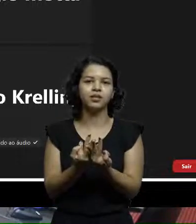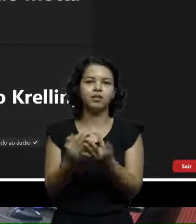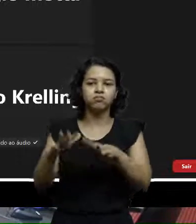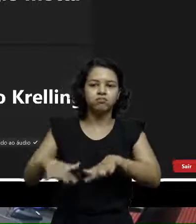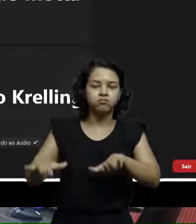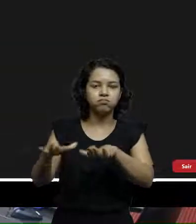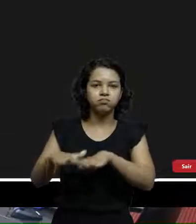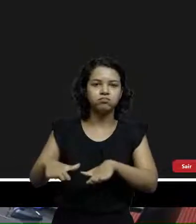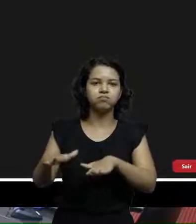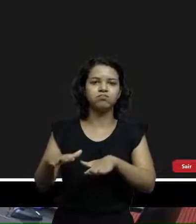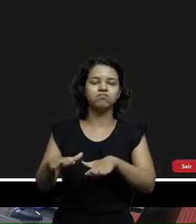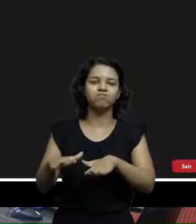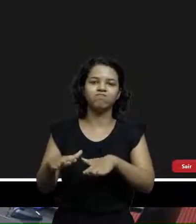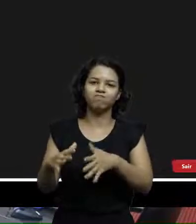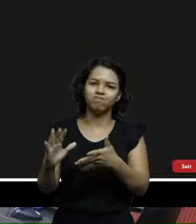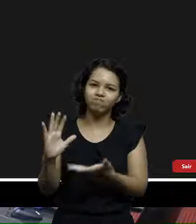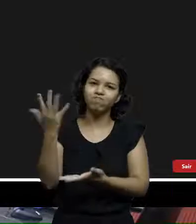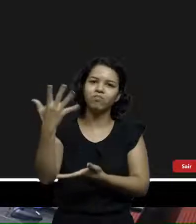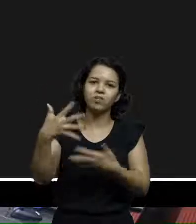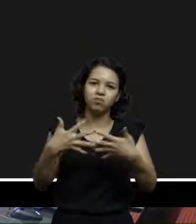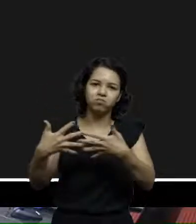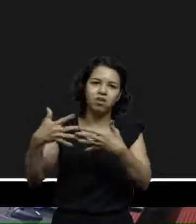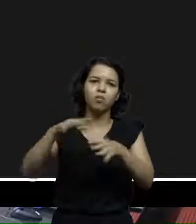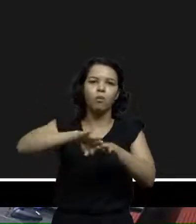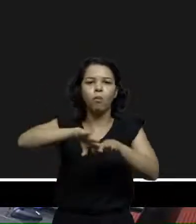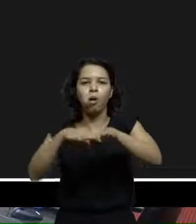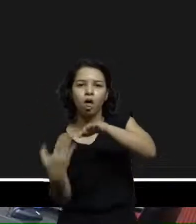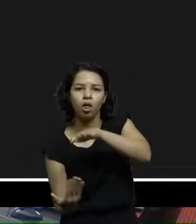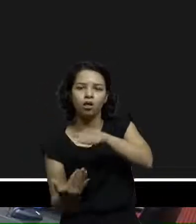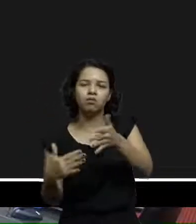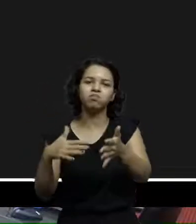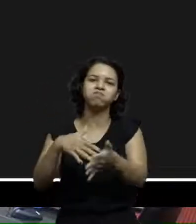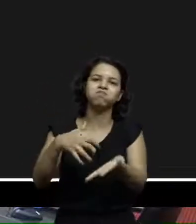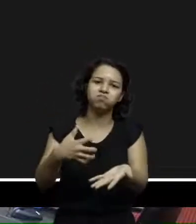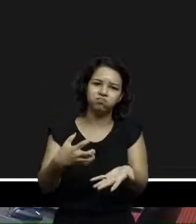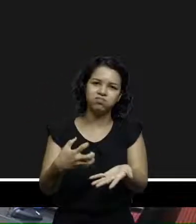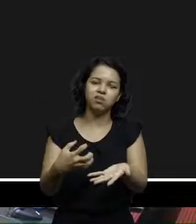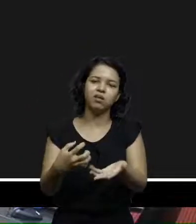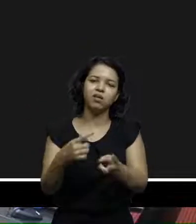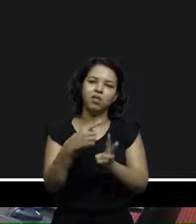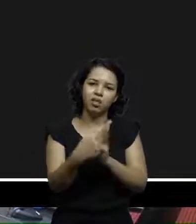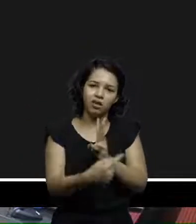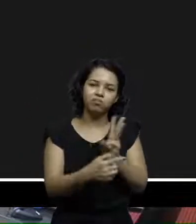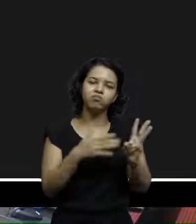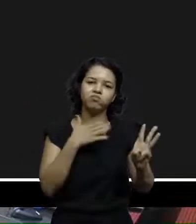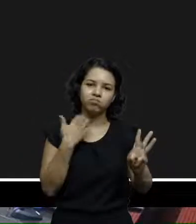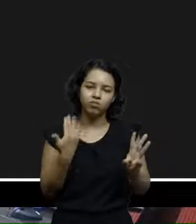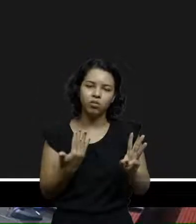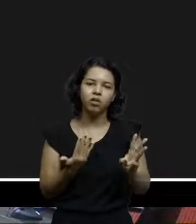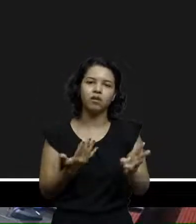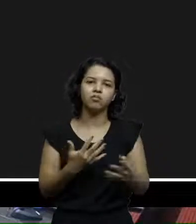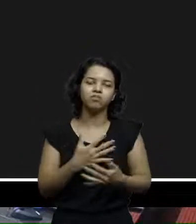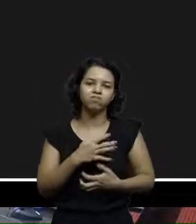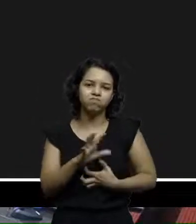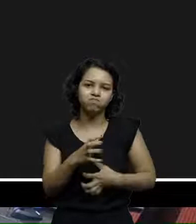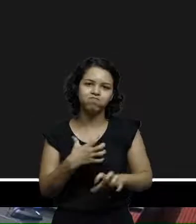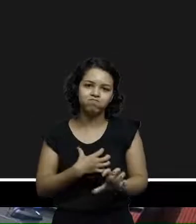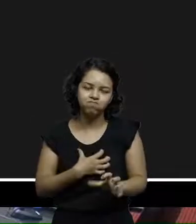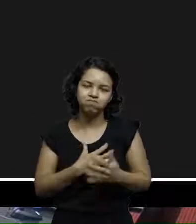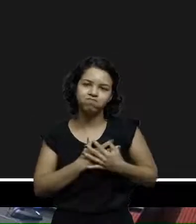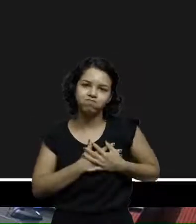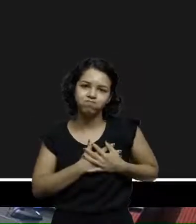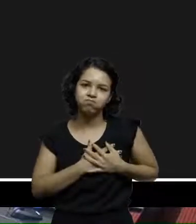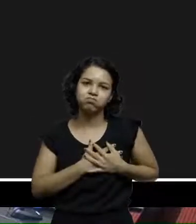ali com do caminhão ali dos militares no 63BI, no 23BI, aliás. E